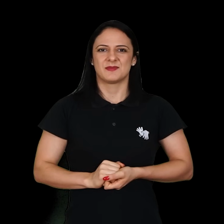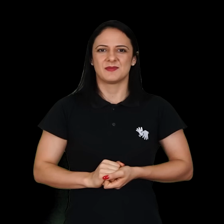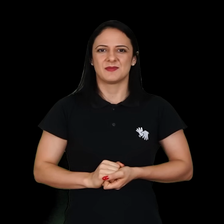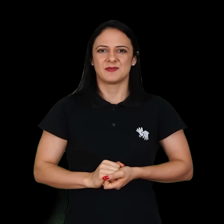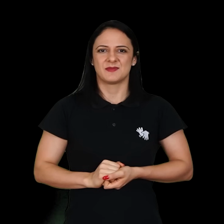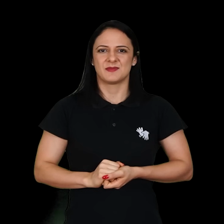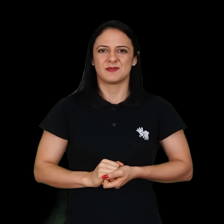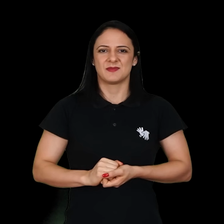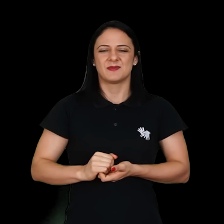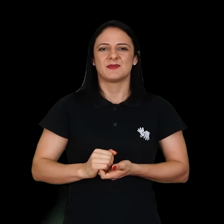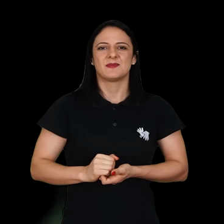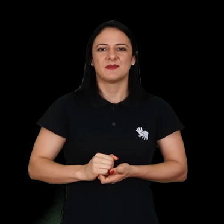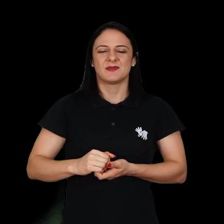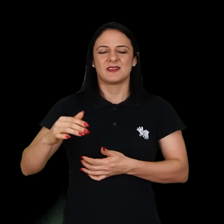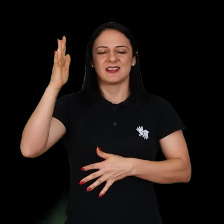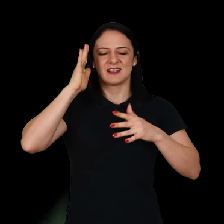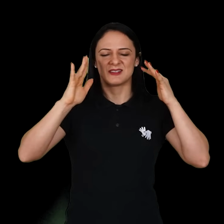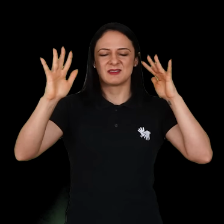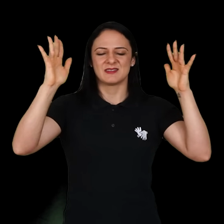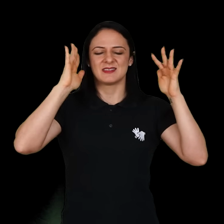É de sonho e de pó